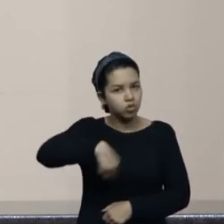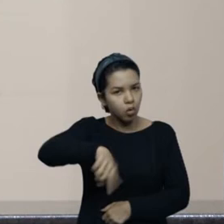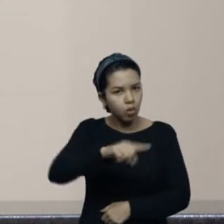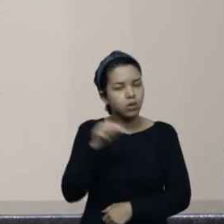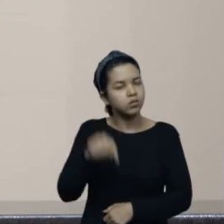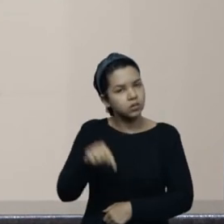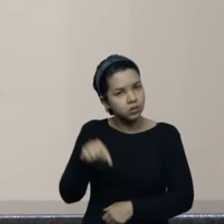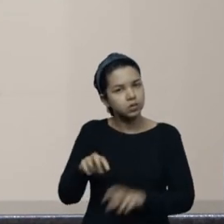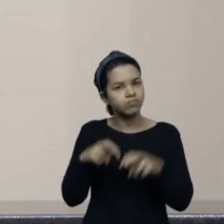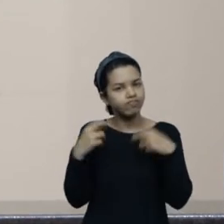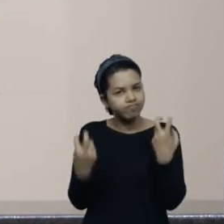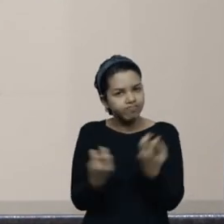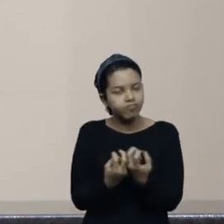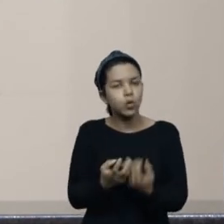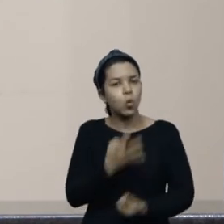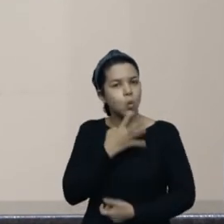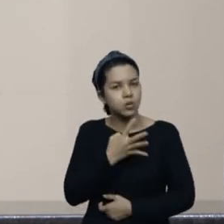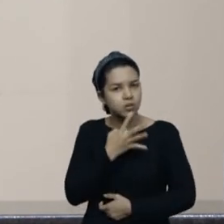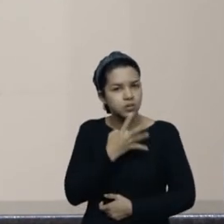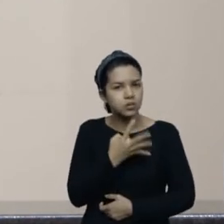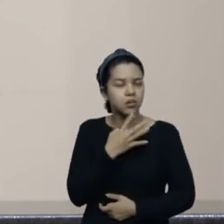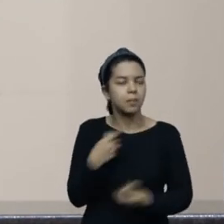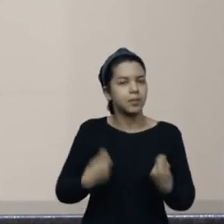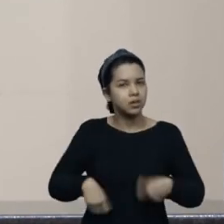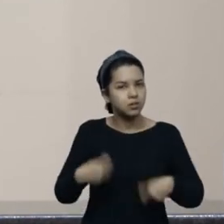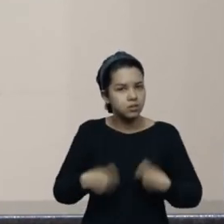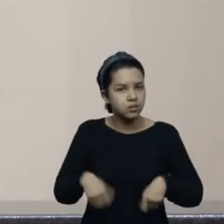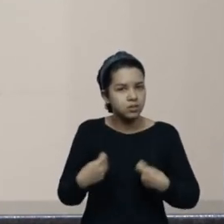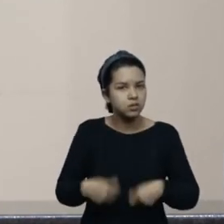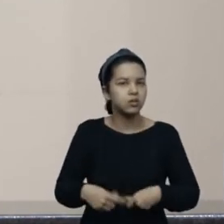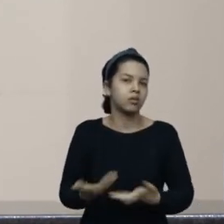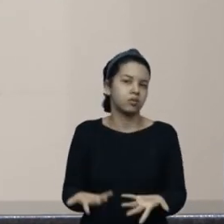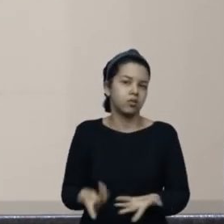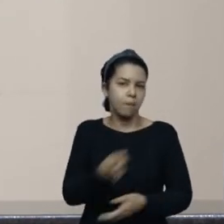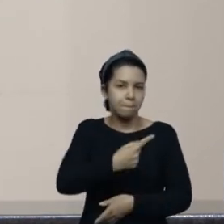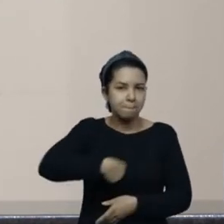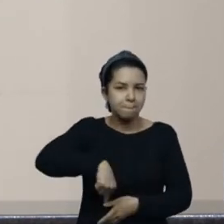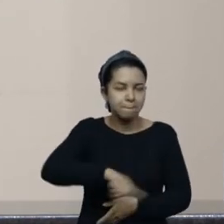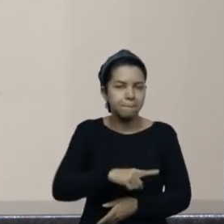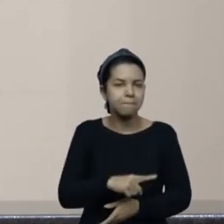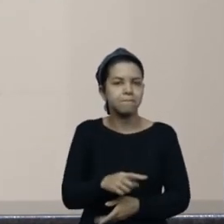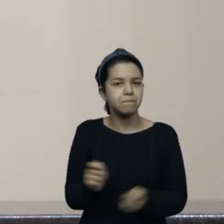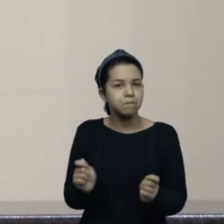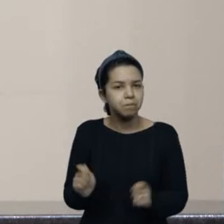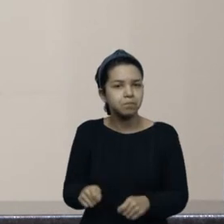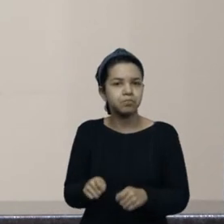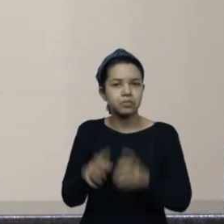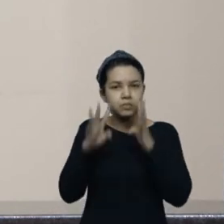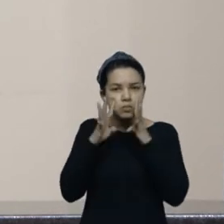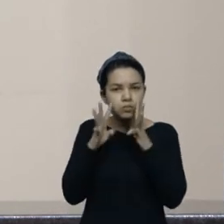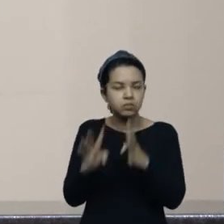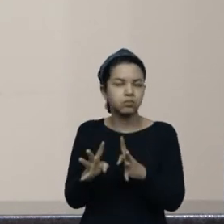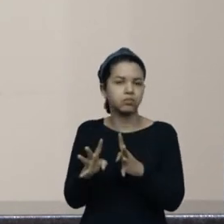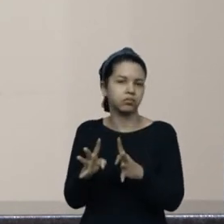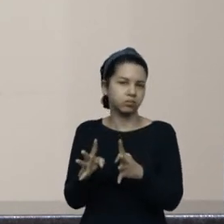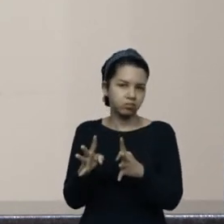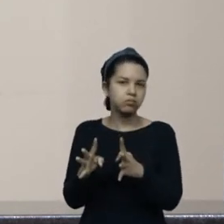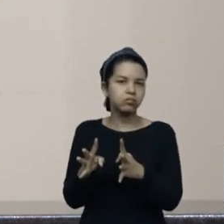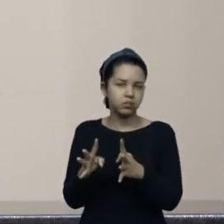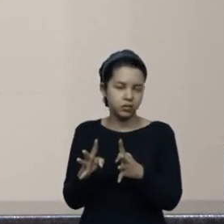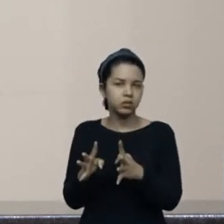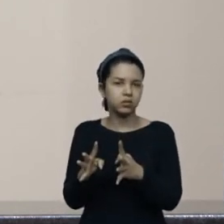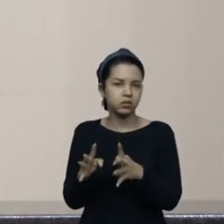Parlamento, conheçamos essa doença para que a gente possa dar o devido